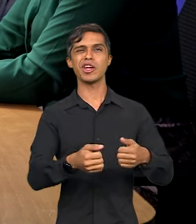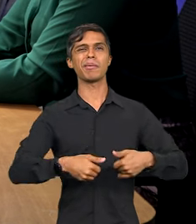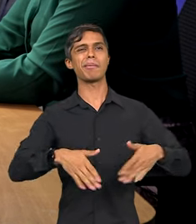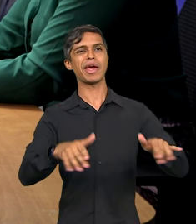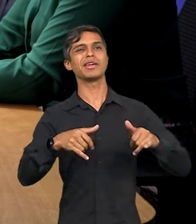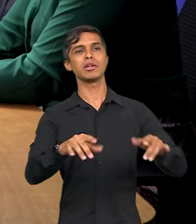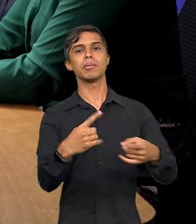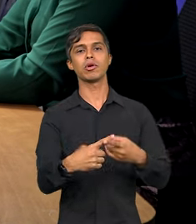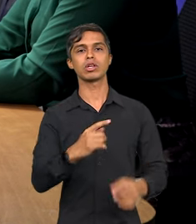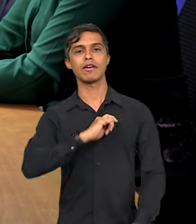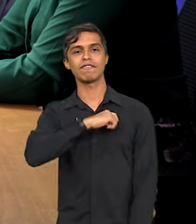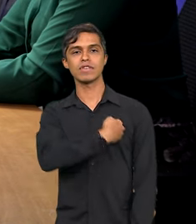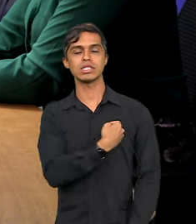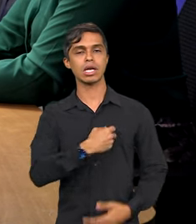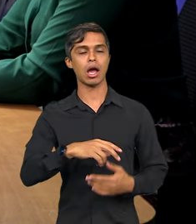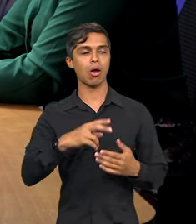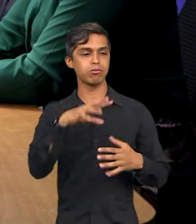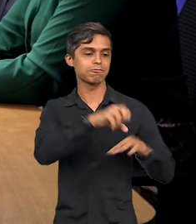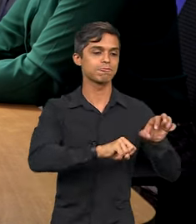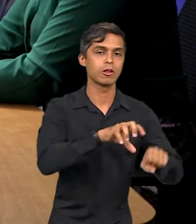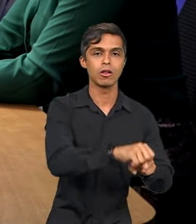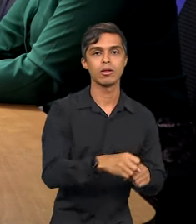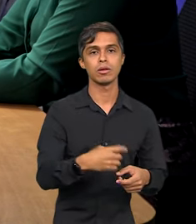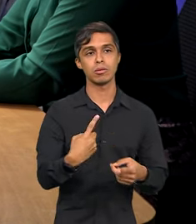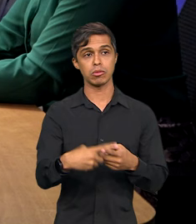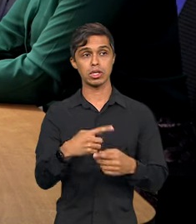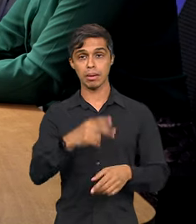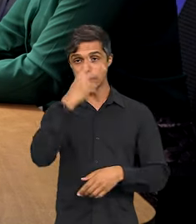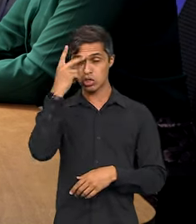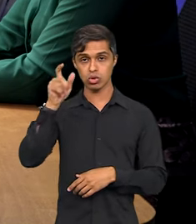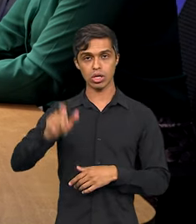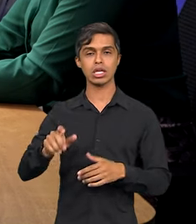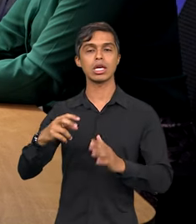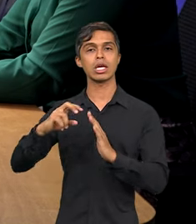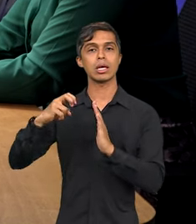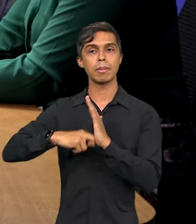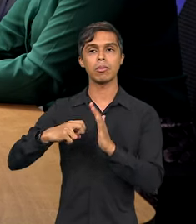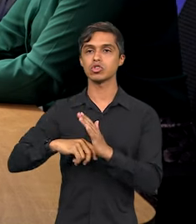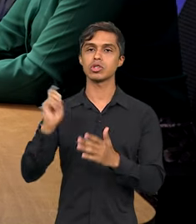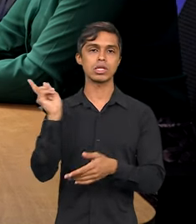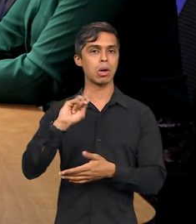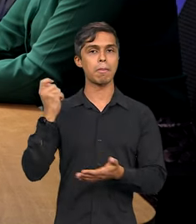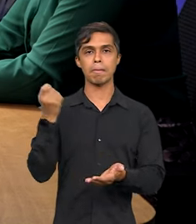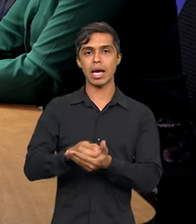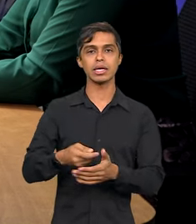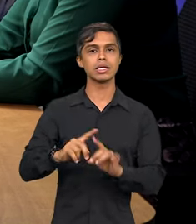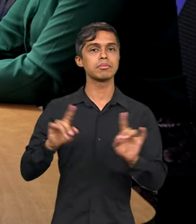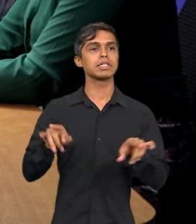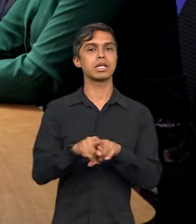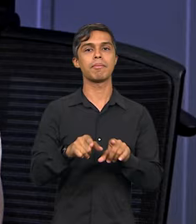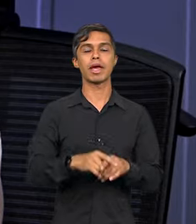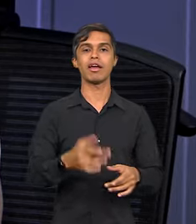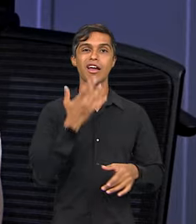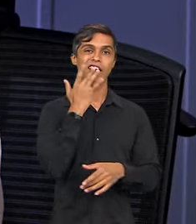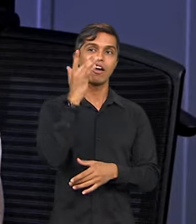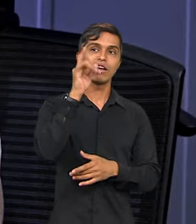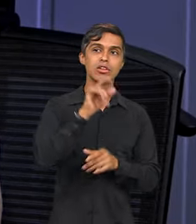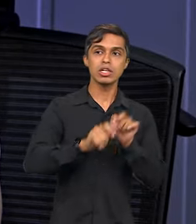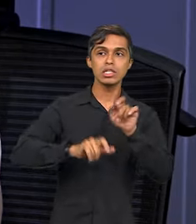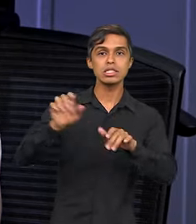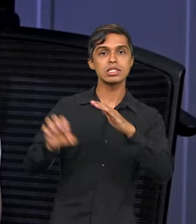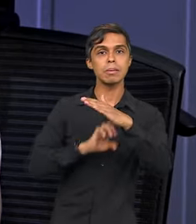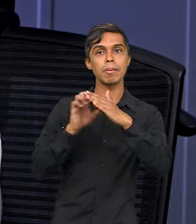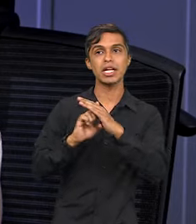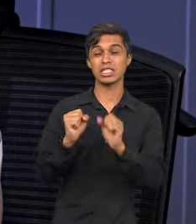e Elisão fiscal não só só porque quem deveria pagar imposto não paga mas também porque as as riquezas os os muito ricos e as